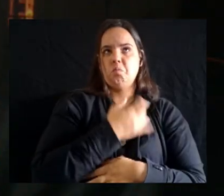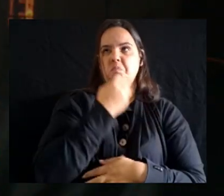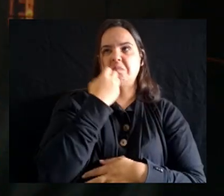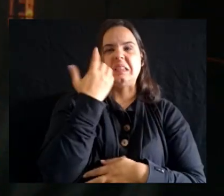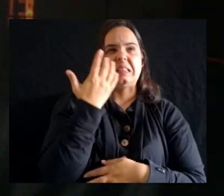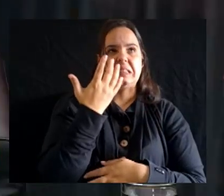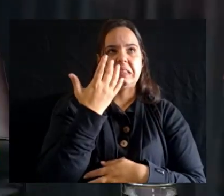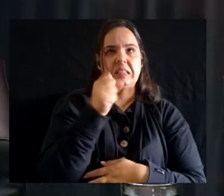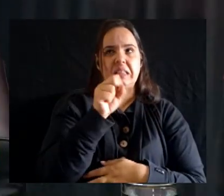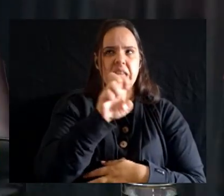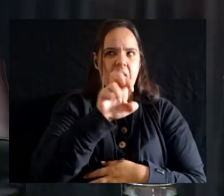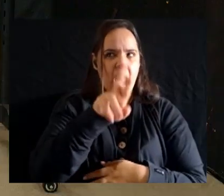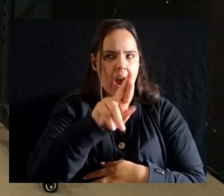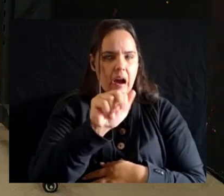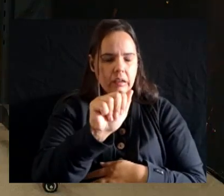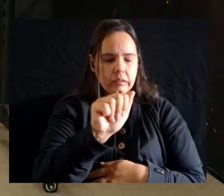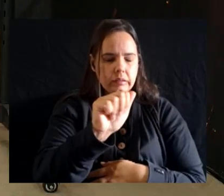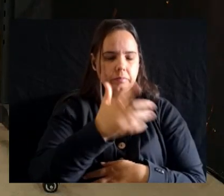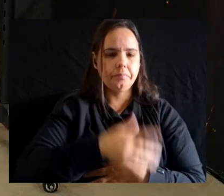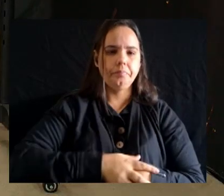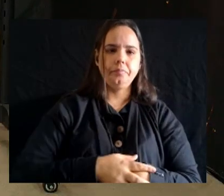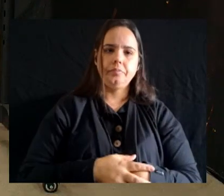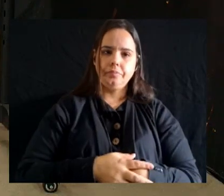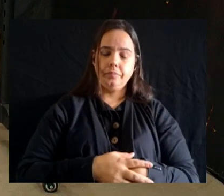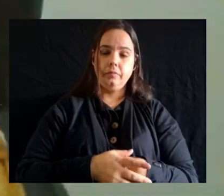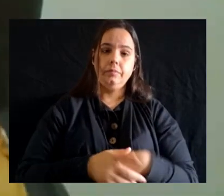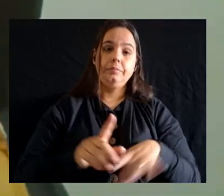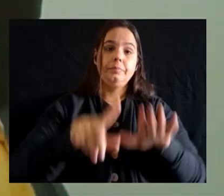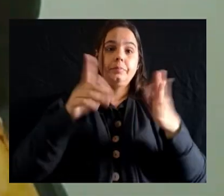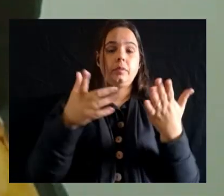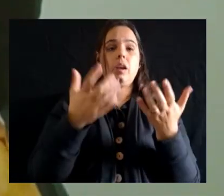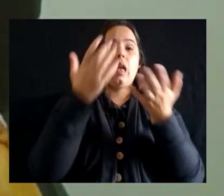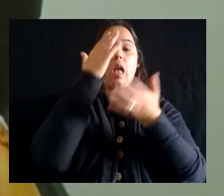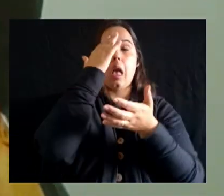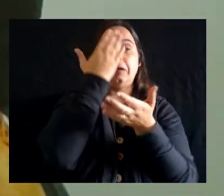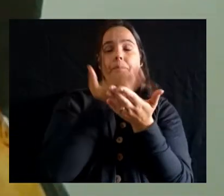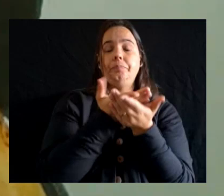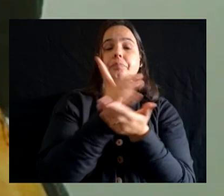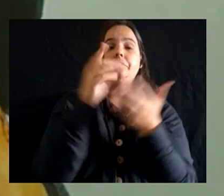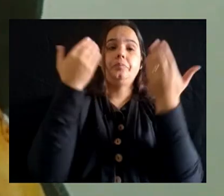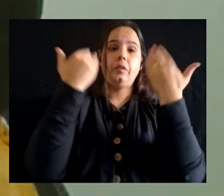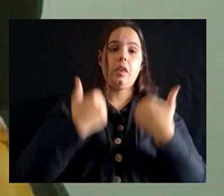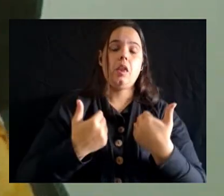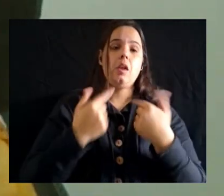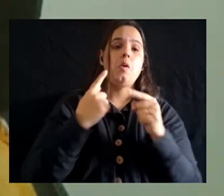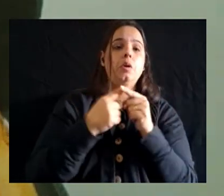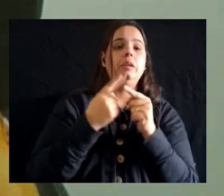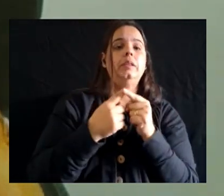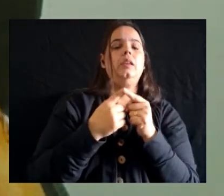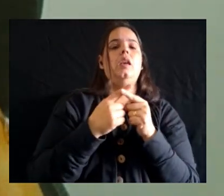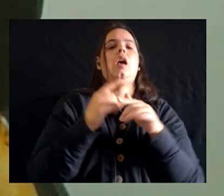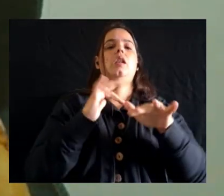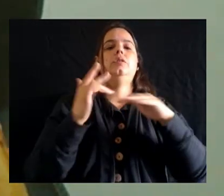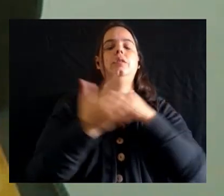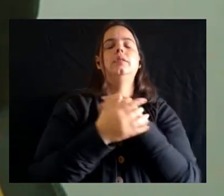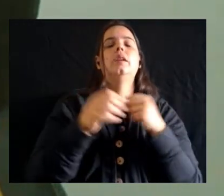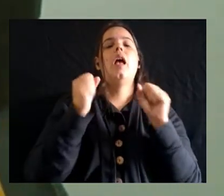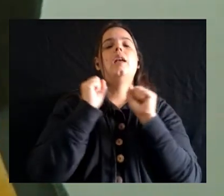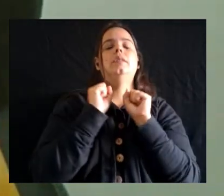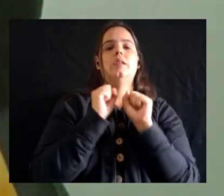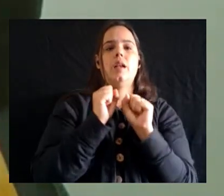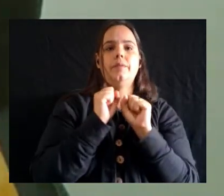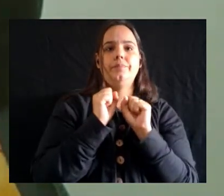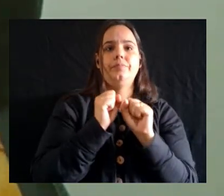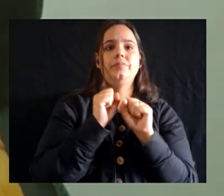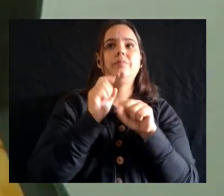Angélica? Eu acho que a questão das redes sociais é algo que tem